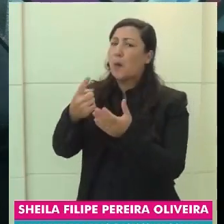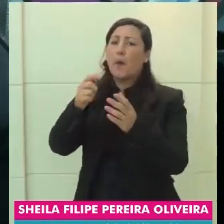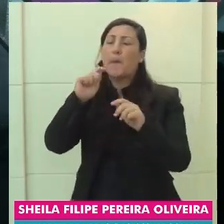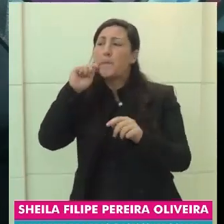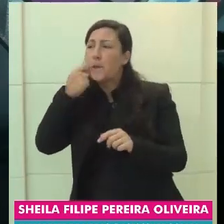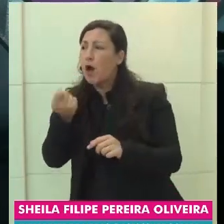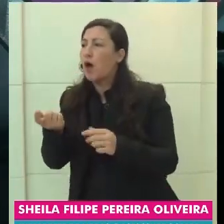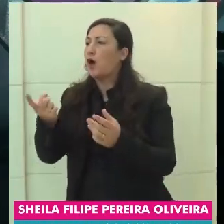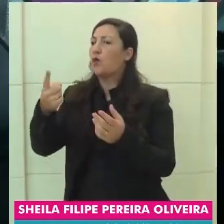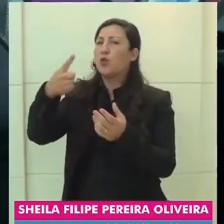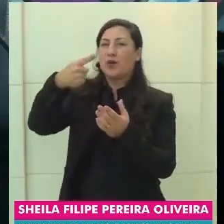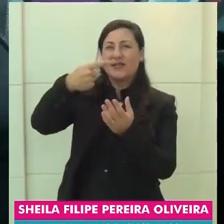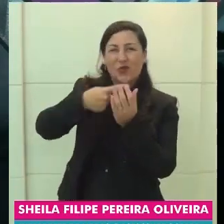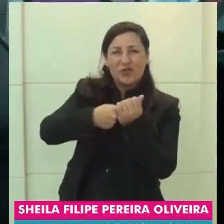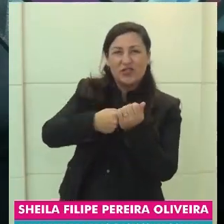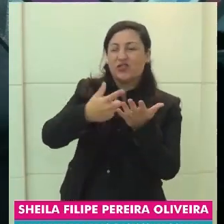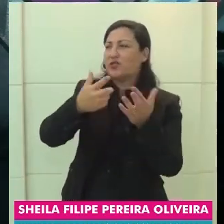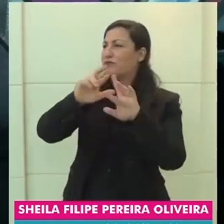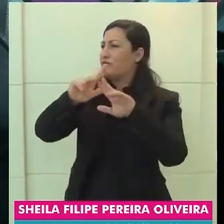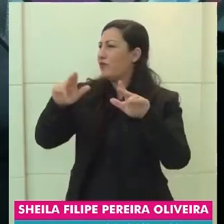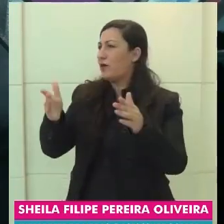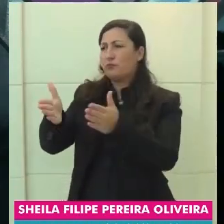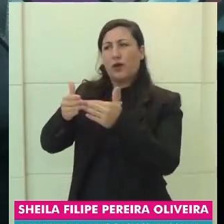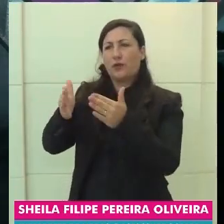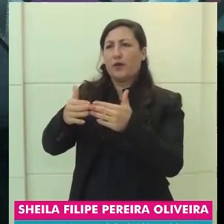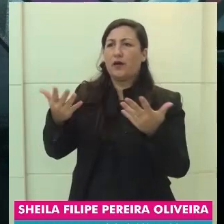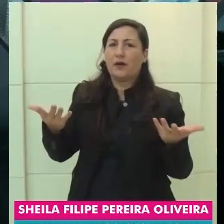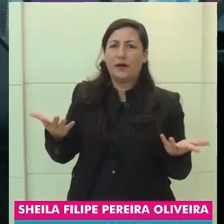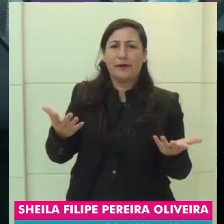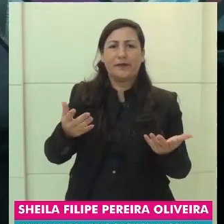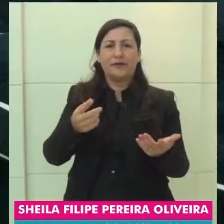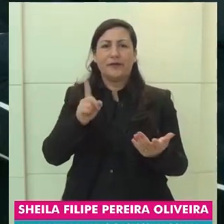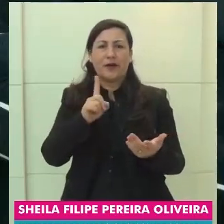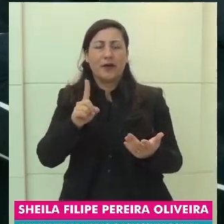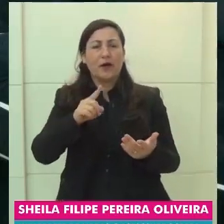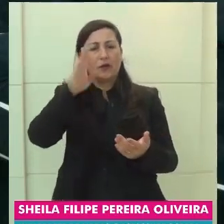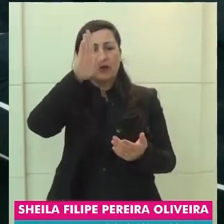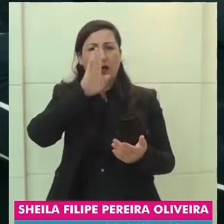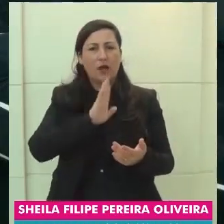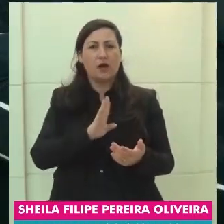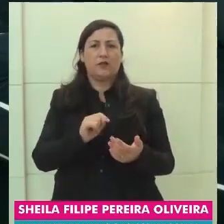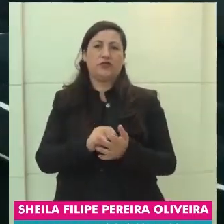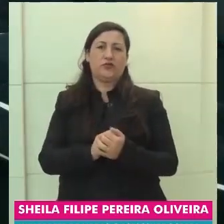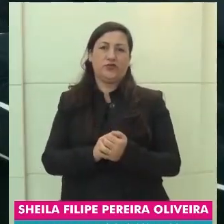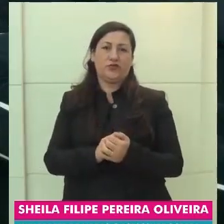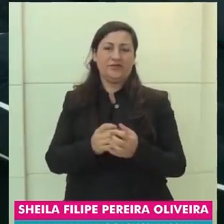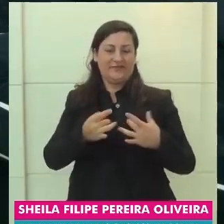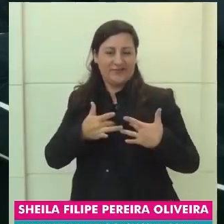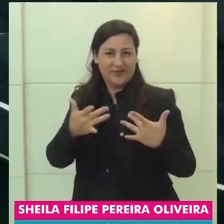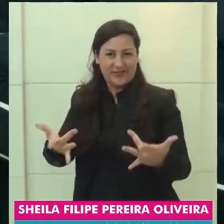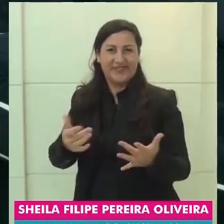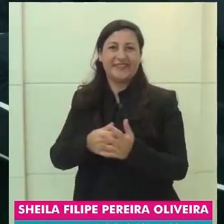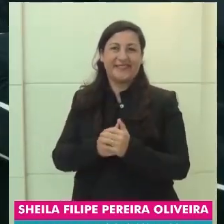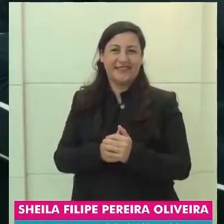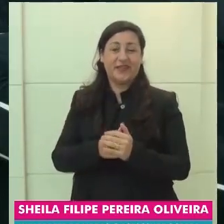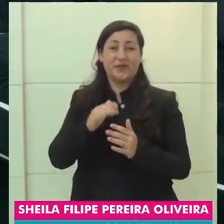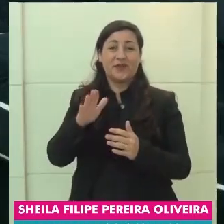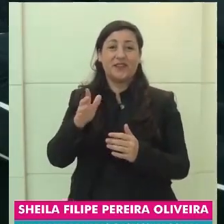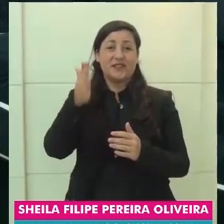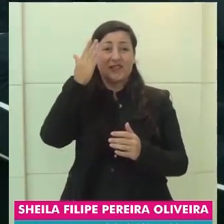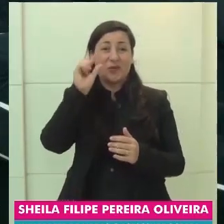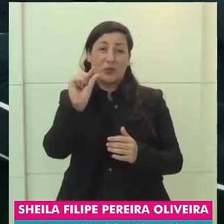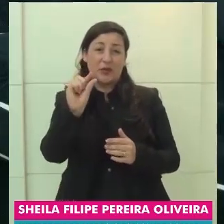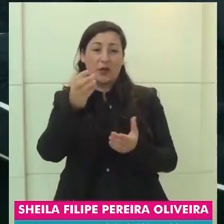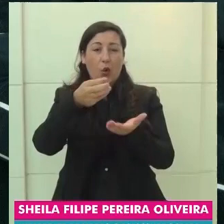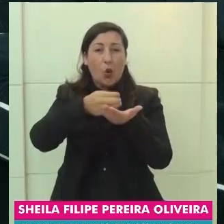pão, outro dá a salsicha, não, não, não. É, daí assim, é pouquinha coisa, só que a demanda é grande, tem